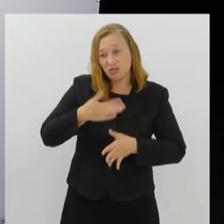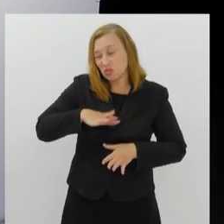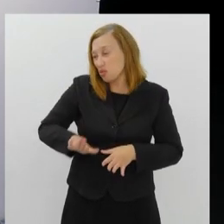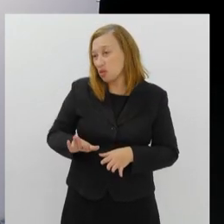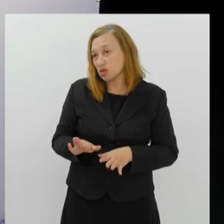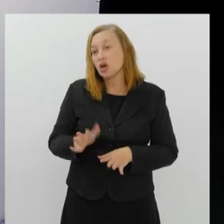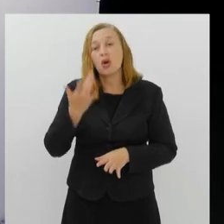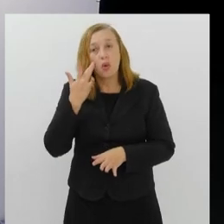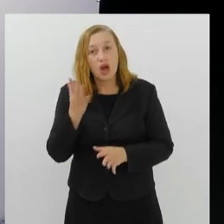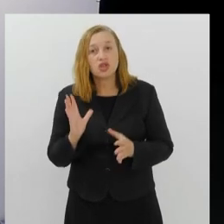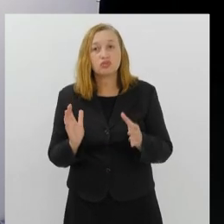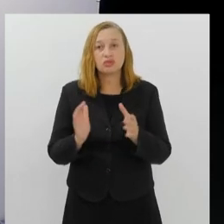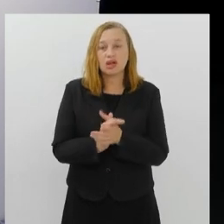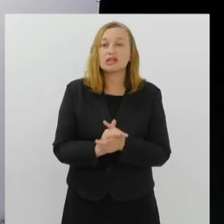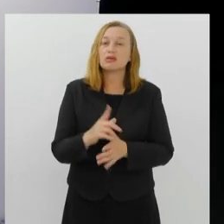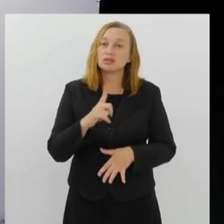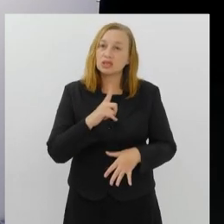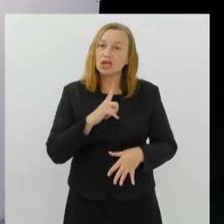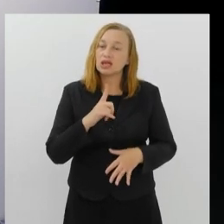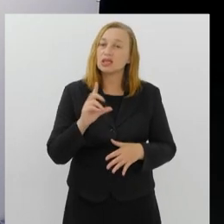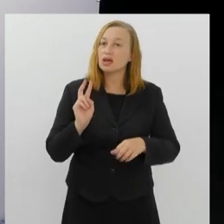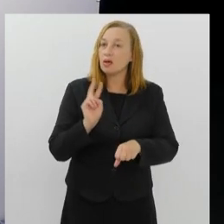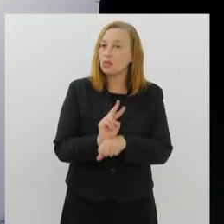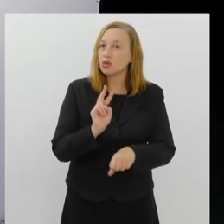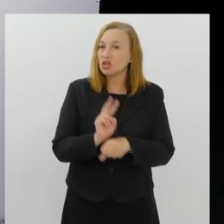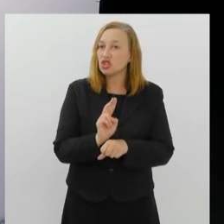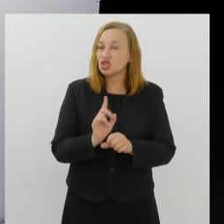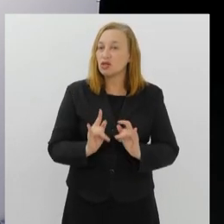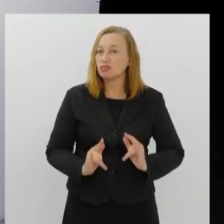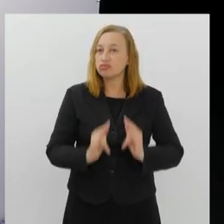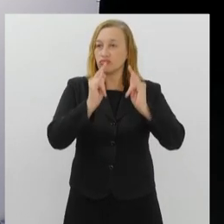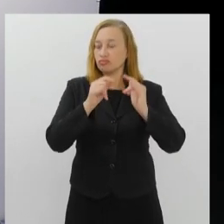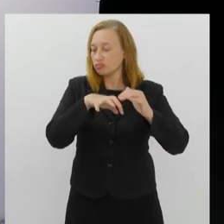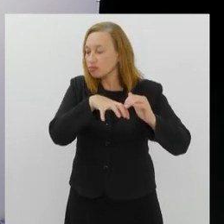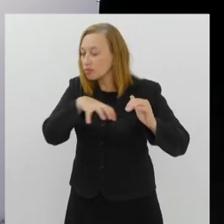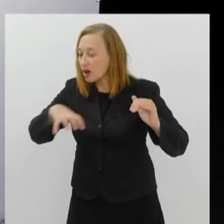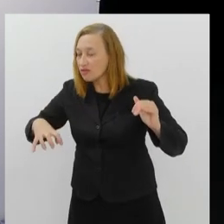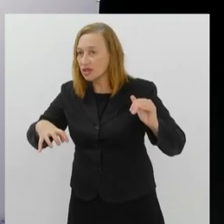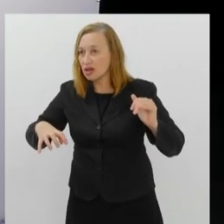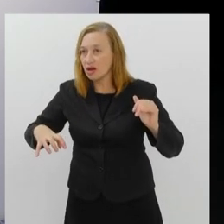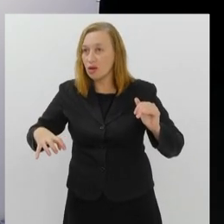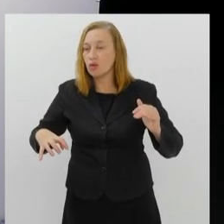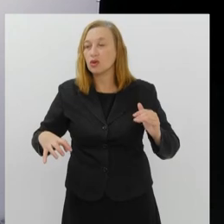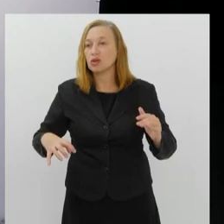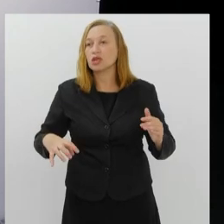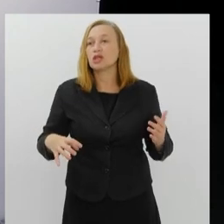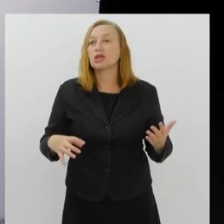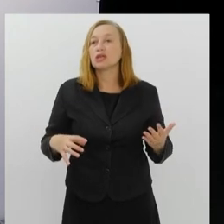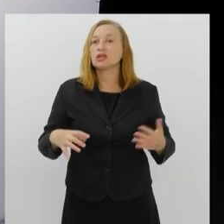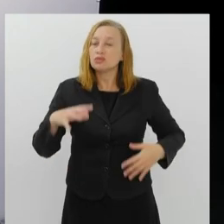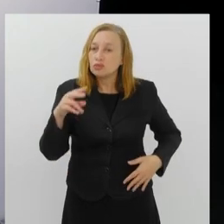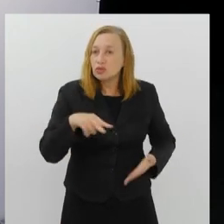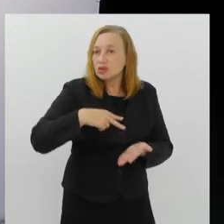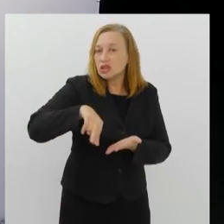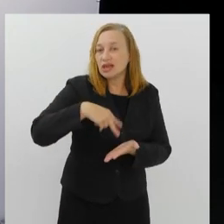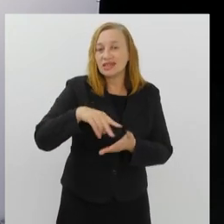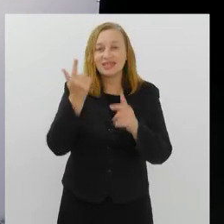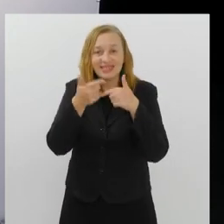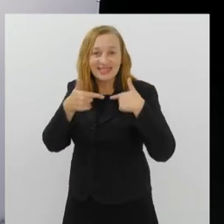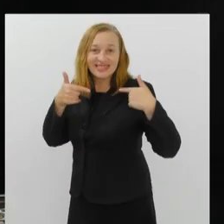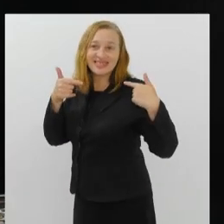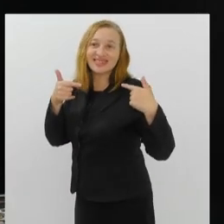meio avesso. Eu acho que o casal tem essa função de proteger o pavilhão, enfim, do bailado,